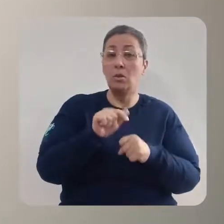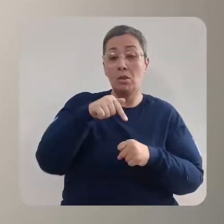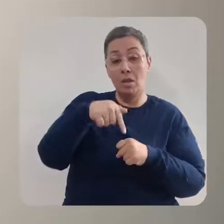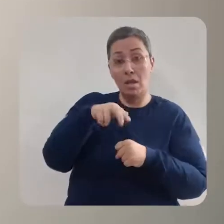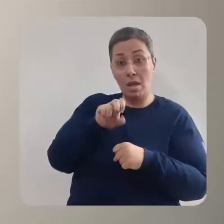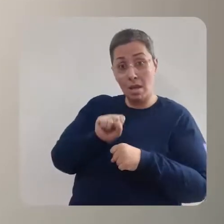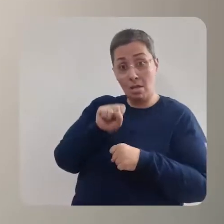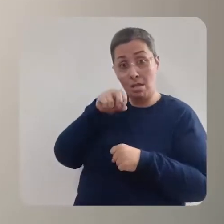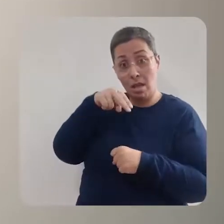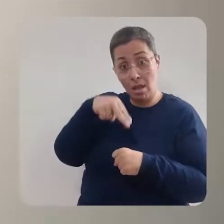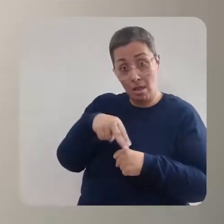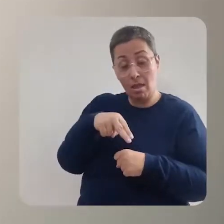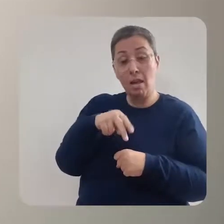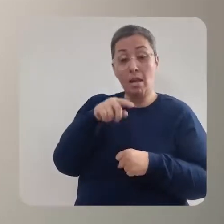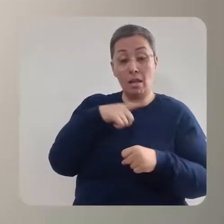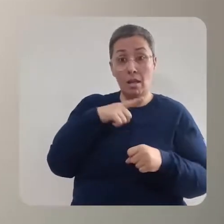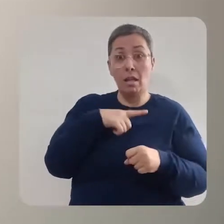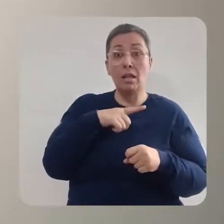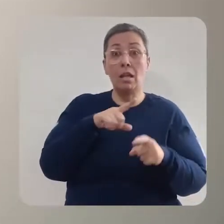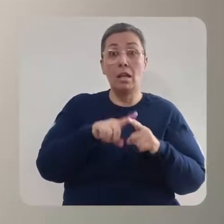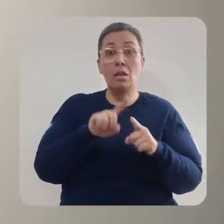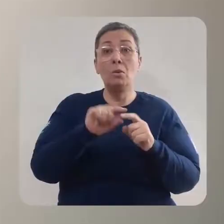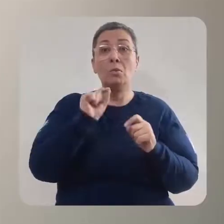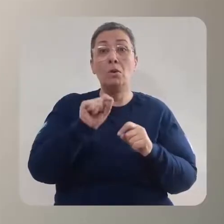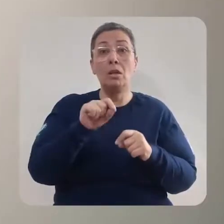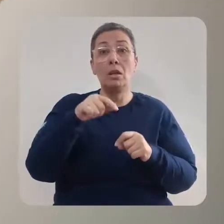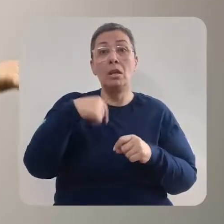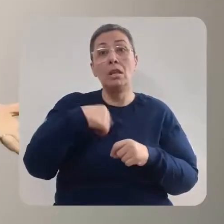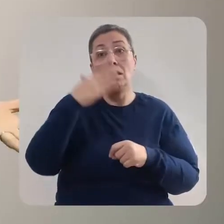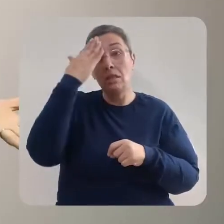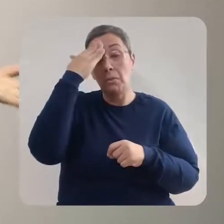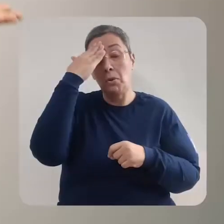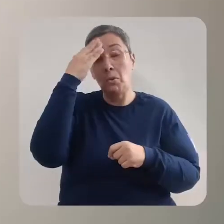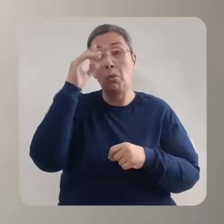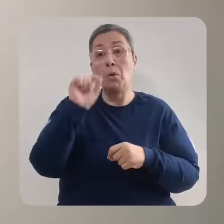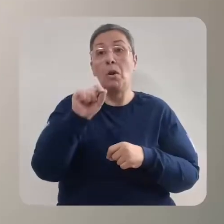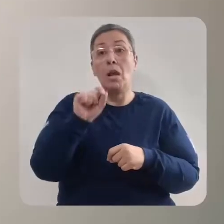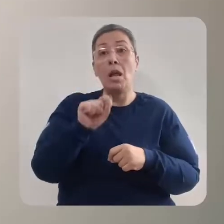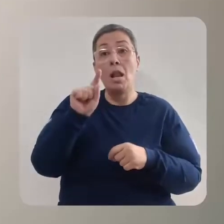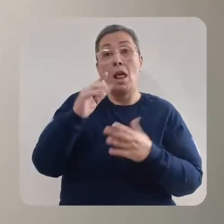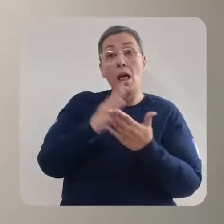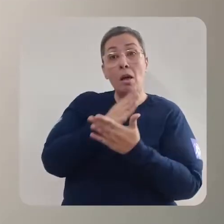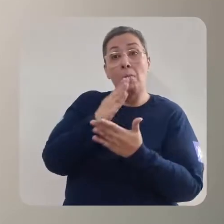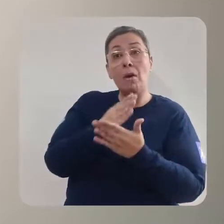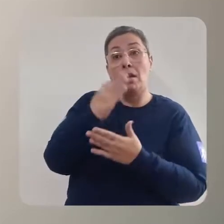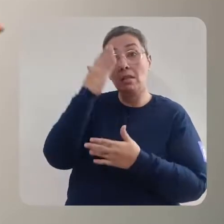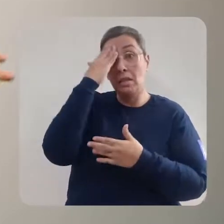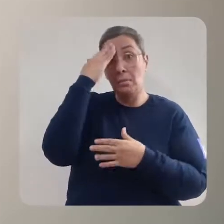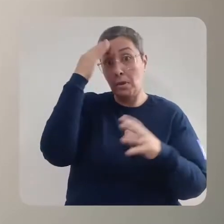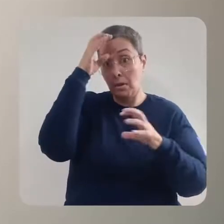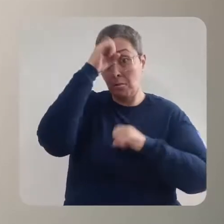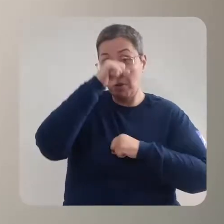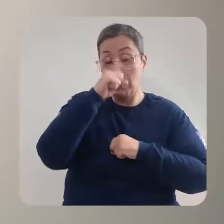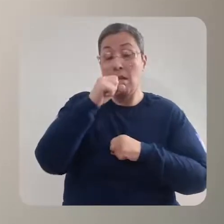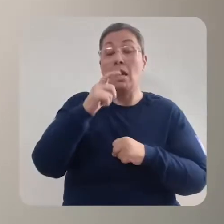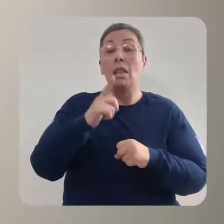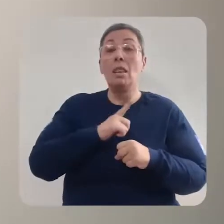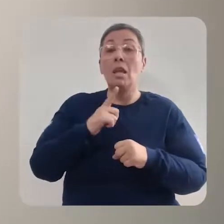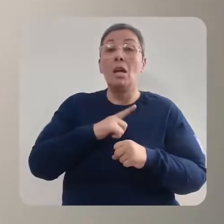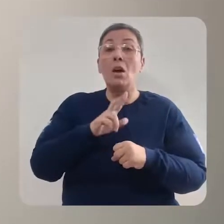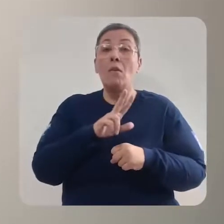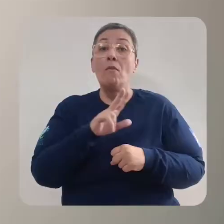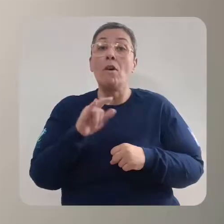saberes necessários, né, em seu de saberes necessários lá na parte de saberes e